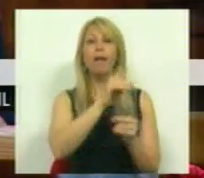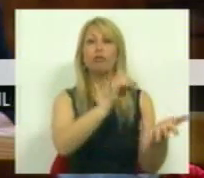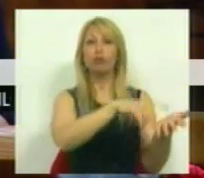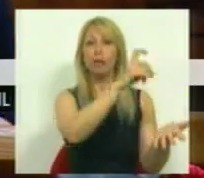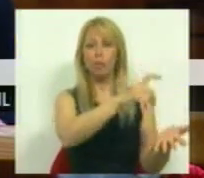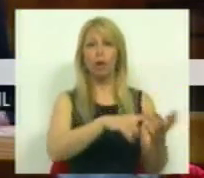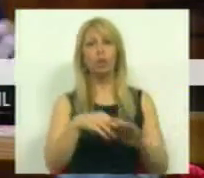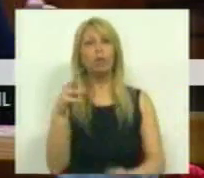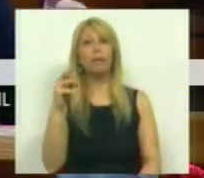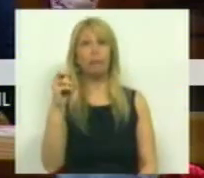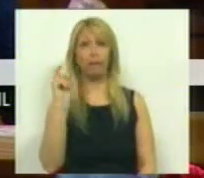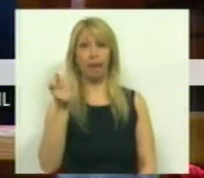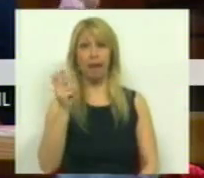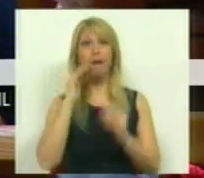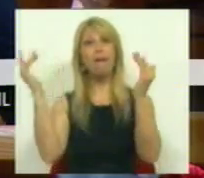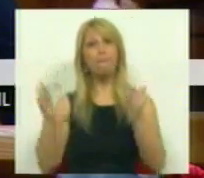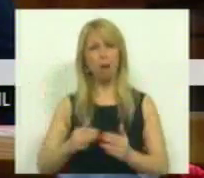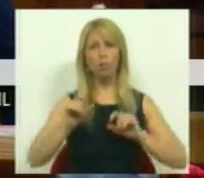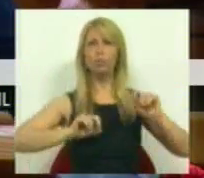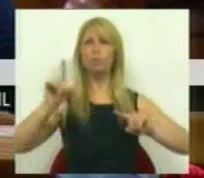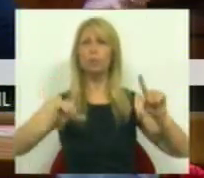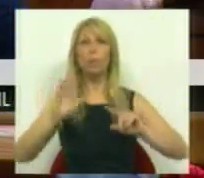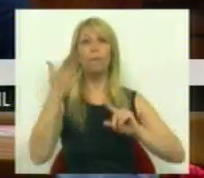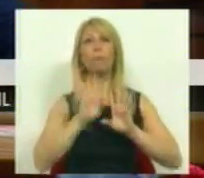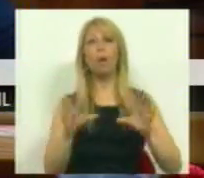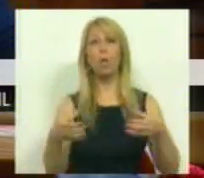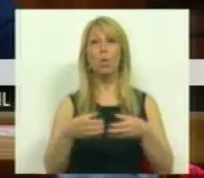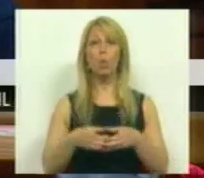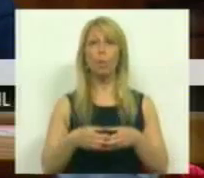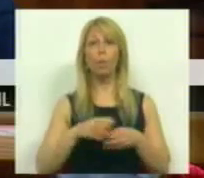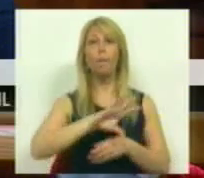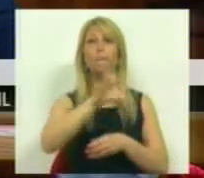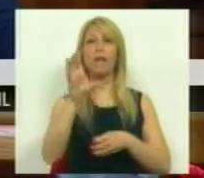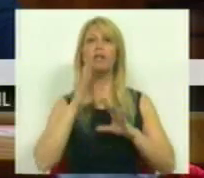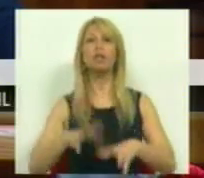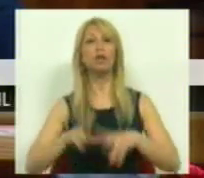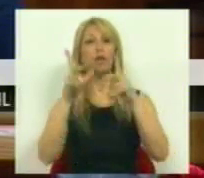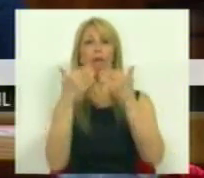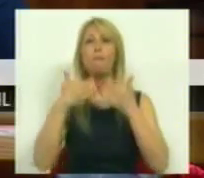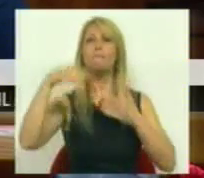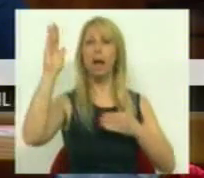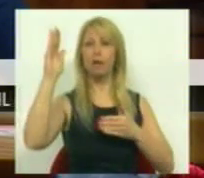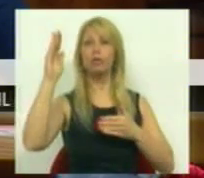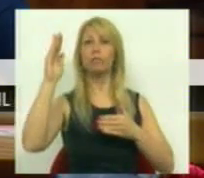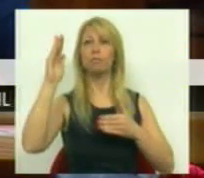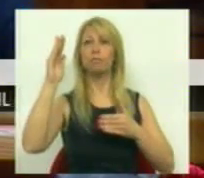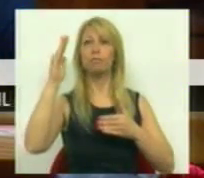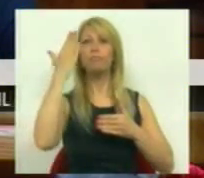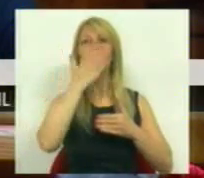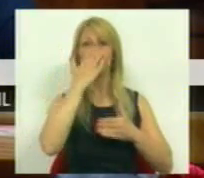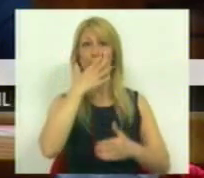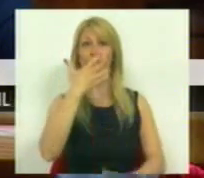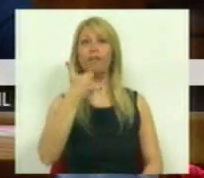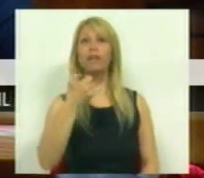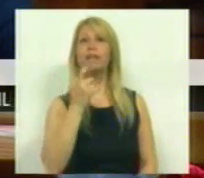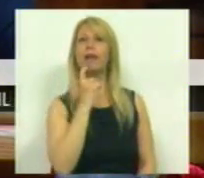30 anos, passámos a ter indicadores do primeiro grupo dos países mais desenvolvidos. E se o 25